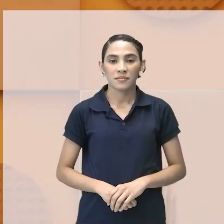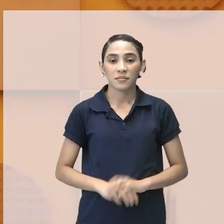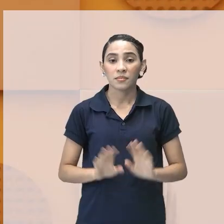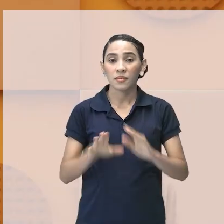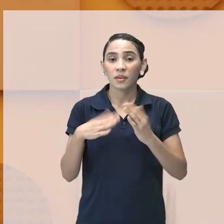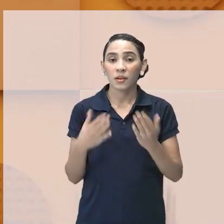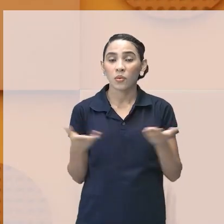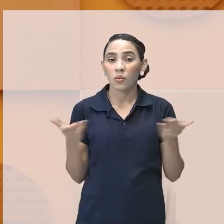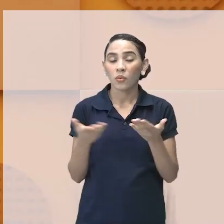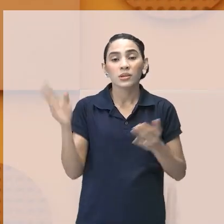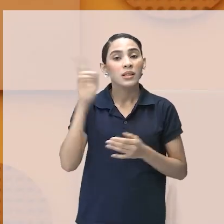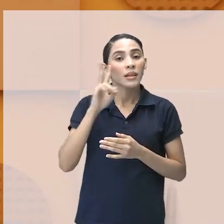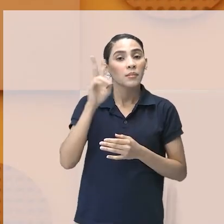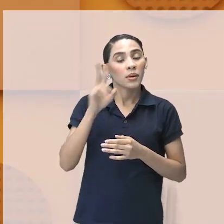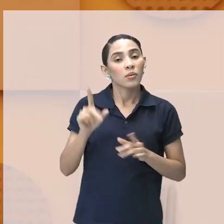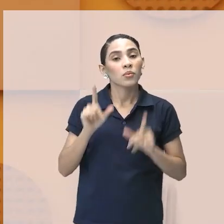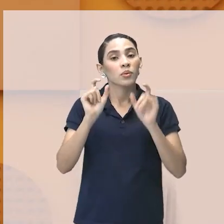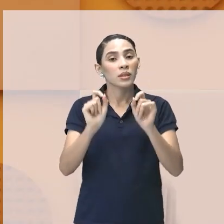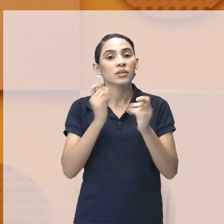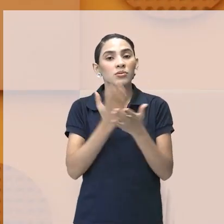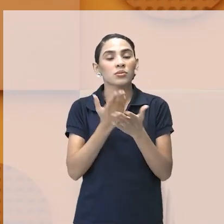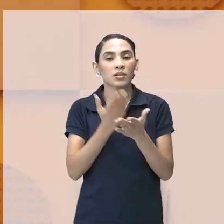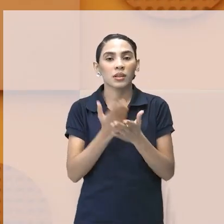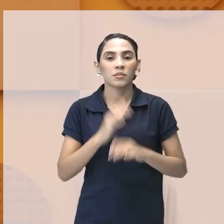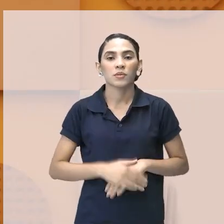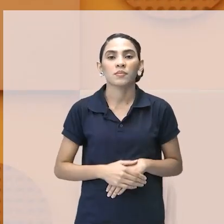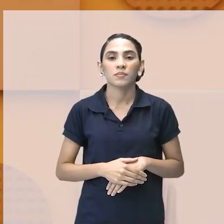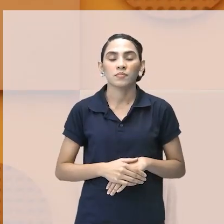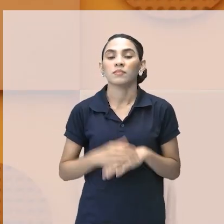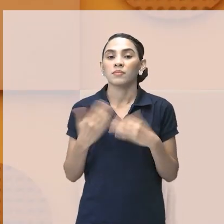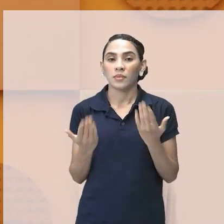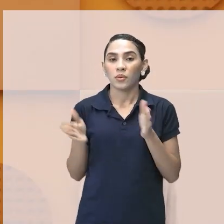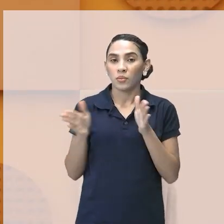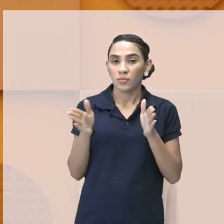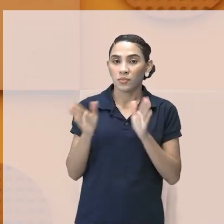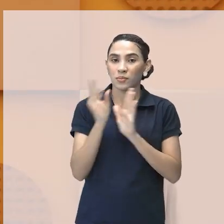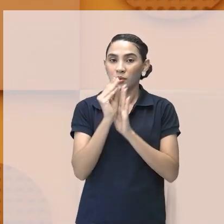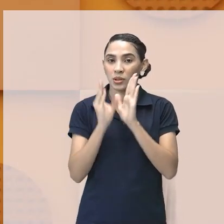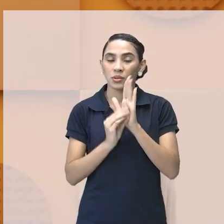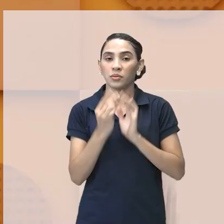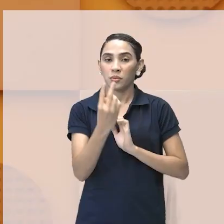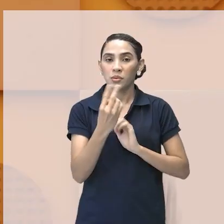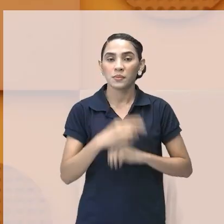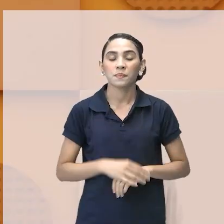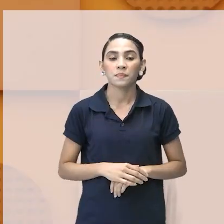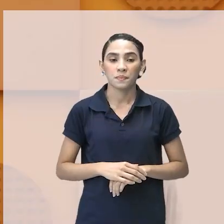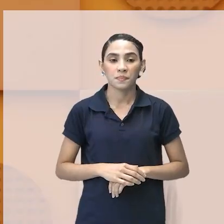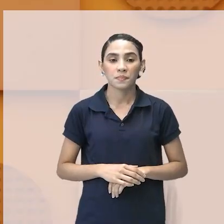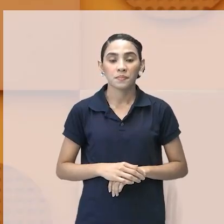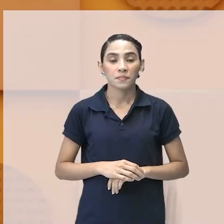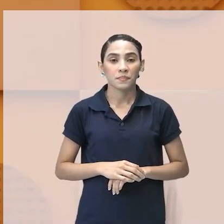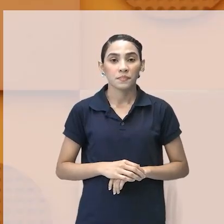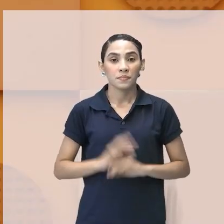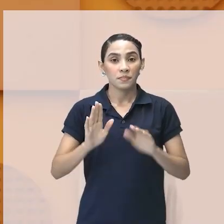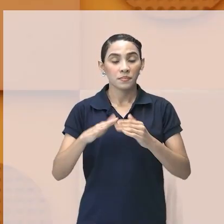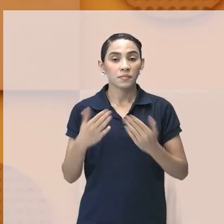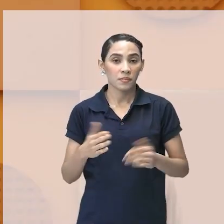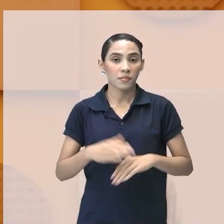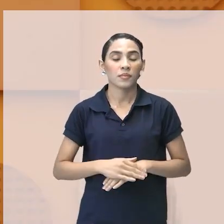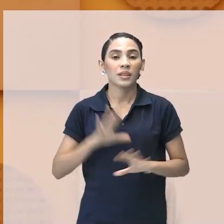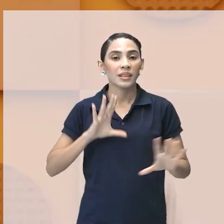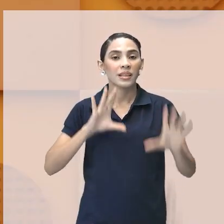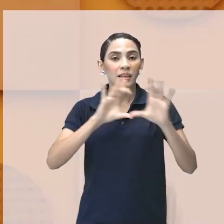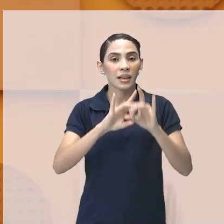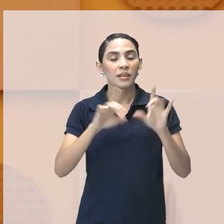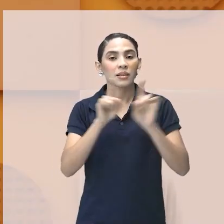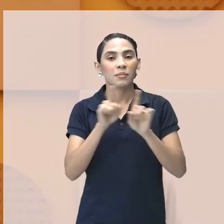Nós iremos relembrar o que nós estudamos aí durante a nossa unidade 2, tá certo, gente? Muito ligado